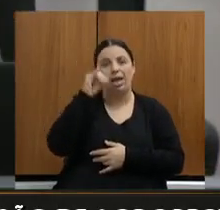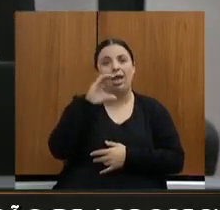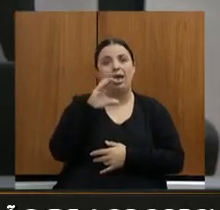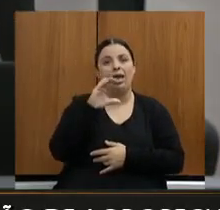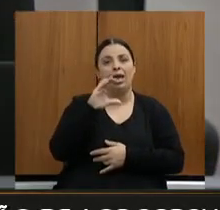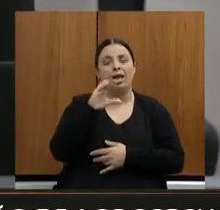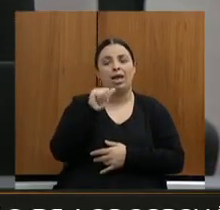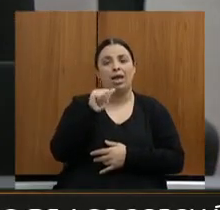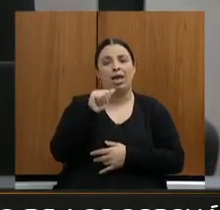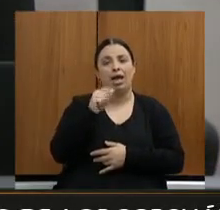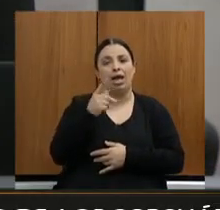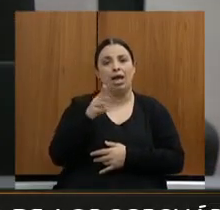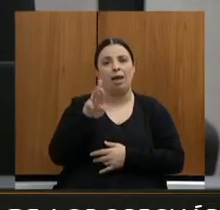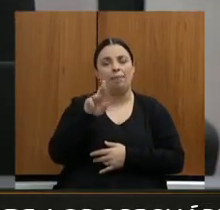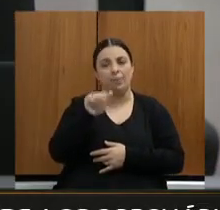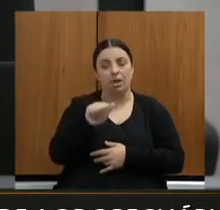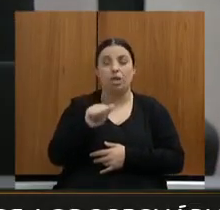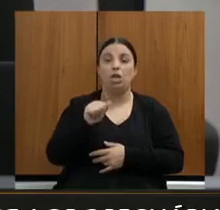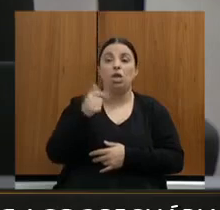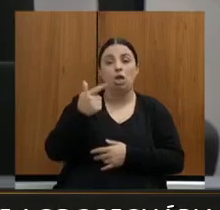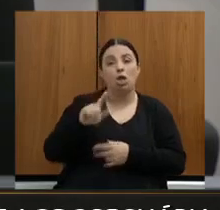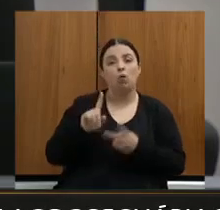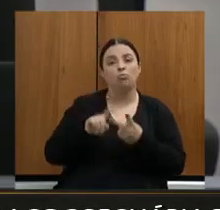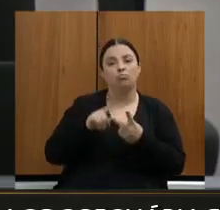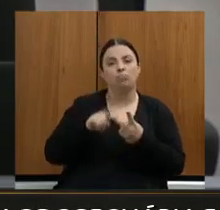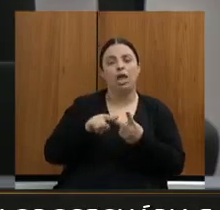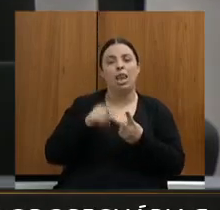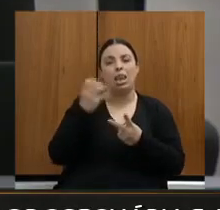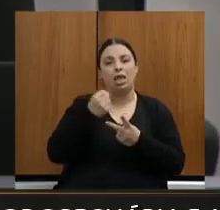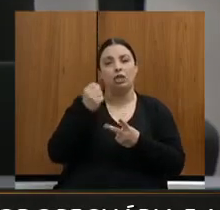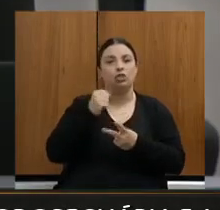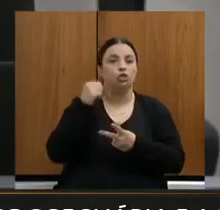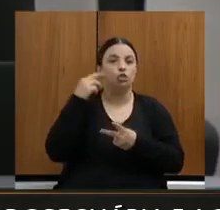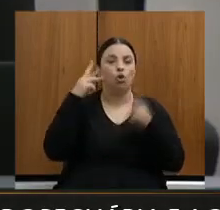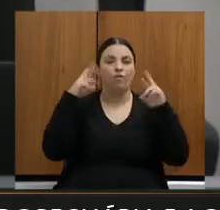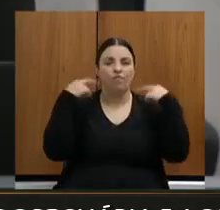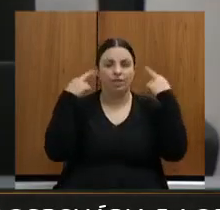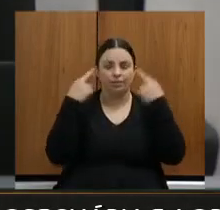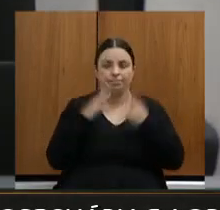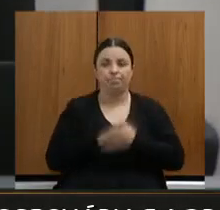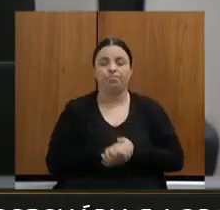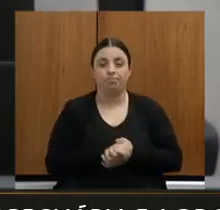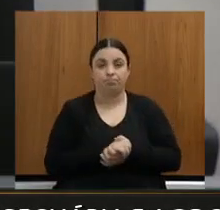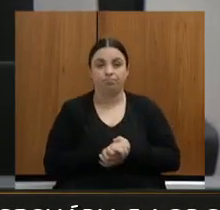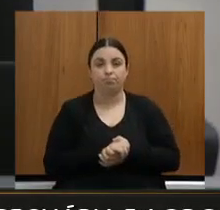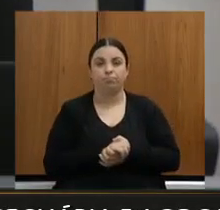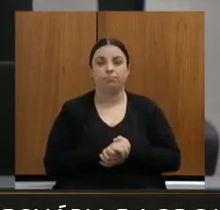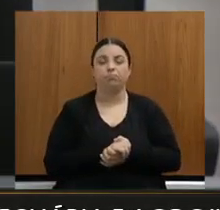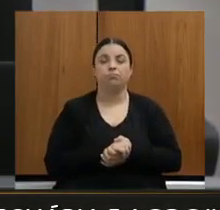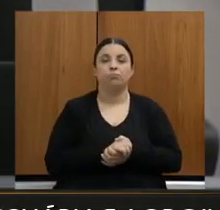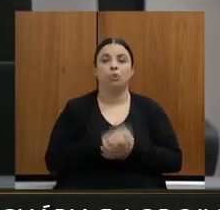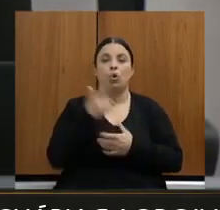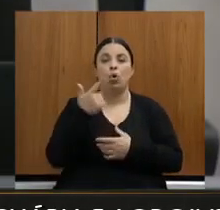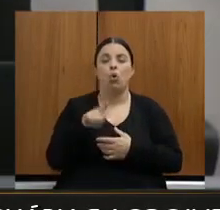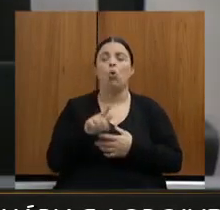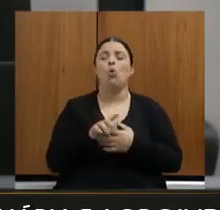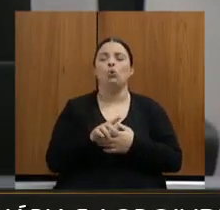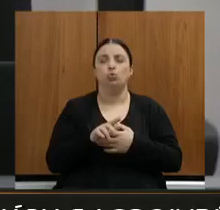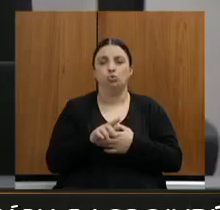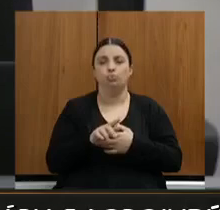o deputado que esta subscreve requer de vossa excelência nos termos do artigo 100 inciso nono